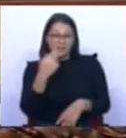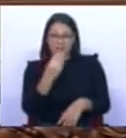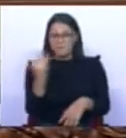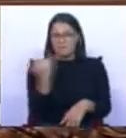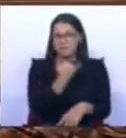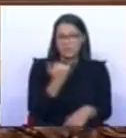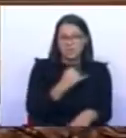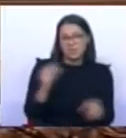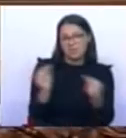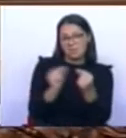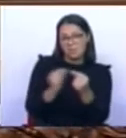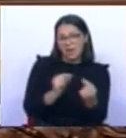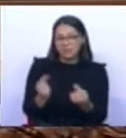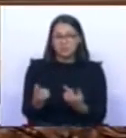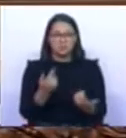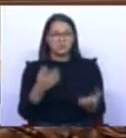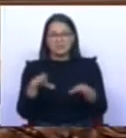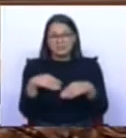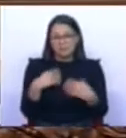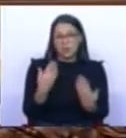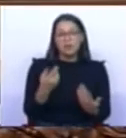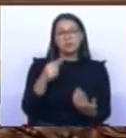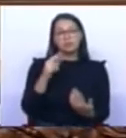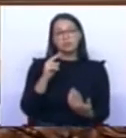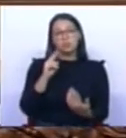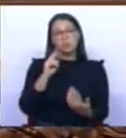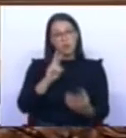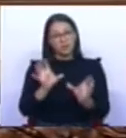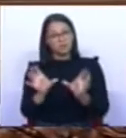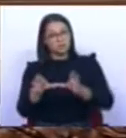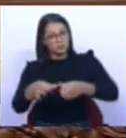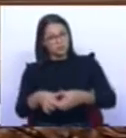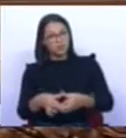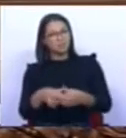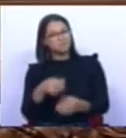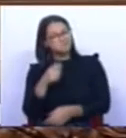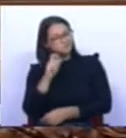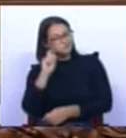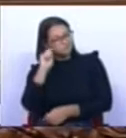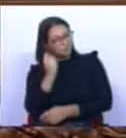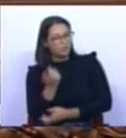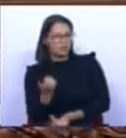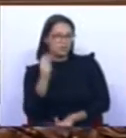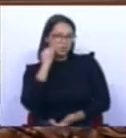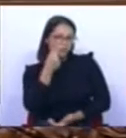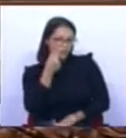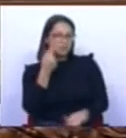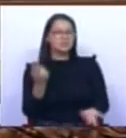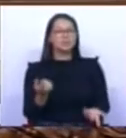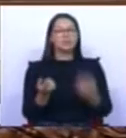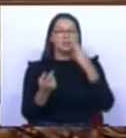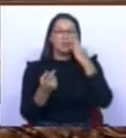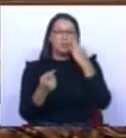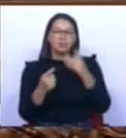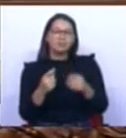debates oficiais. E é por isso que olhamos para esta COP, uma vez mais, com desconfiança. Desconfiança pelos enquadramentos